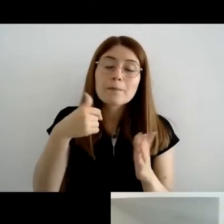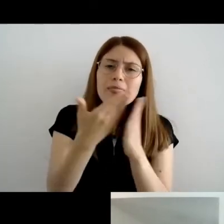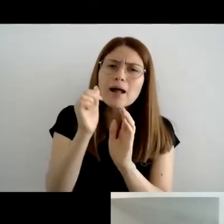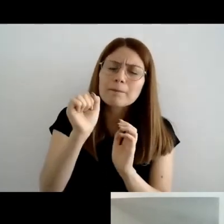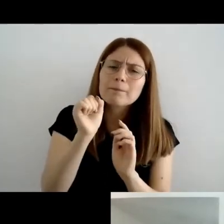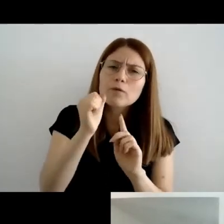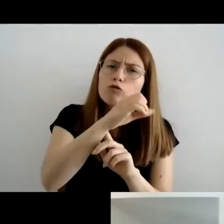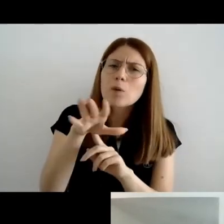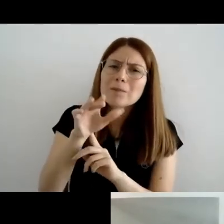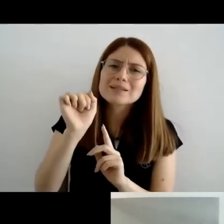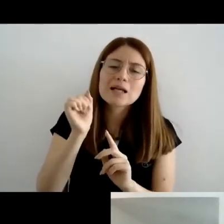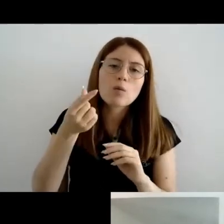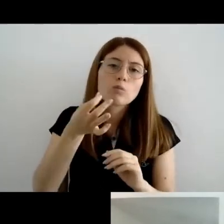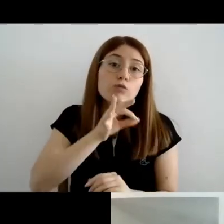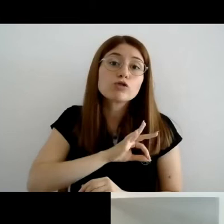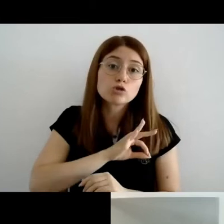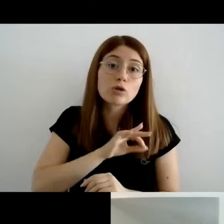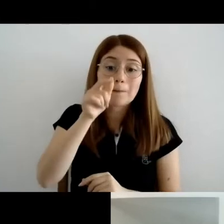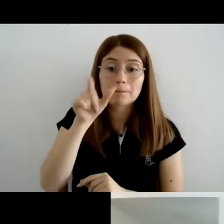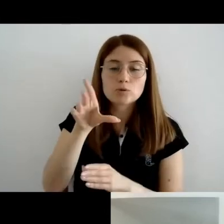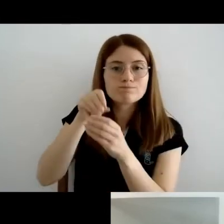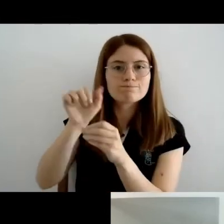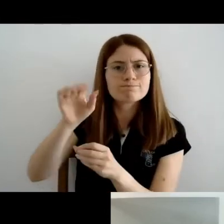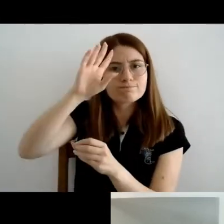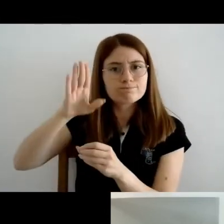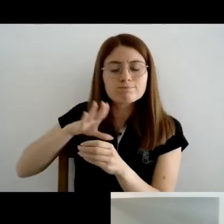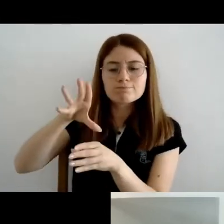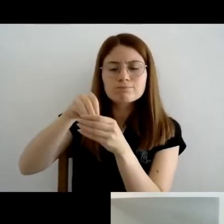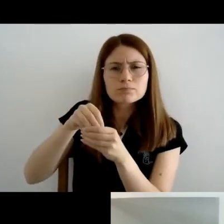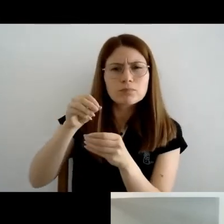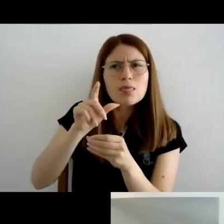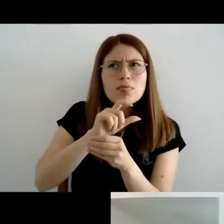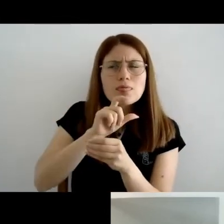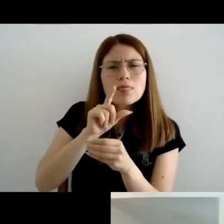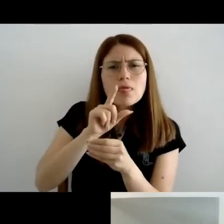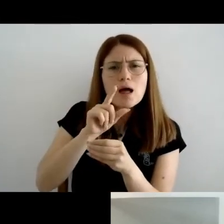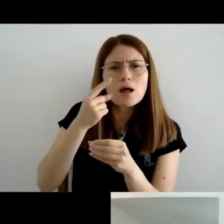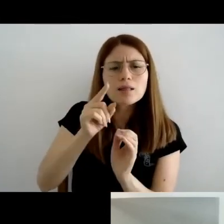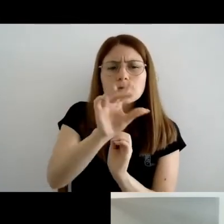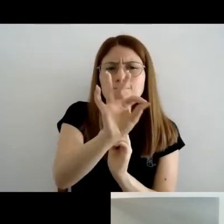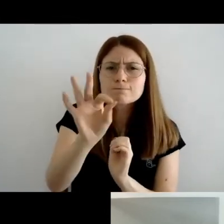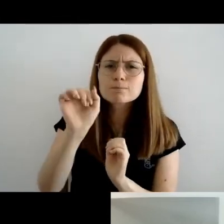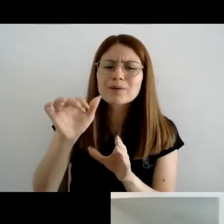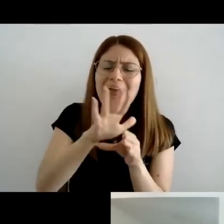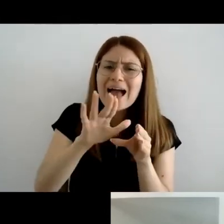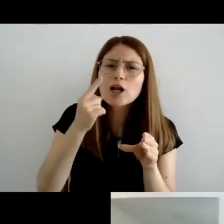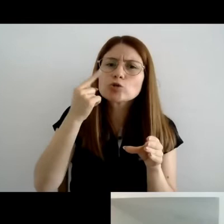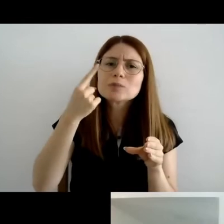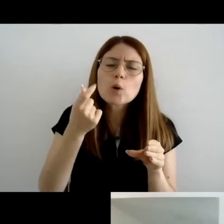também é importante, ou seja, os próprios militares conseguem até certo ponto selecionar as áreas de especialização que